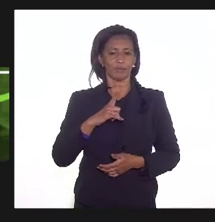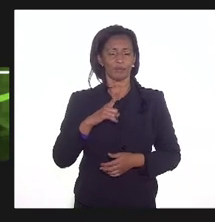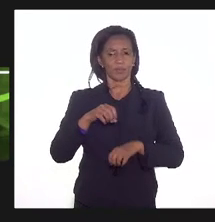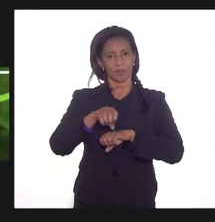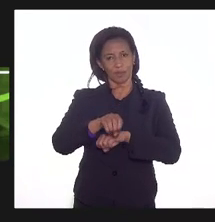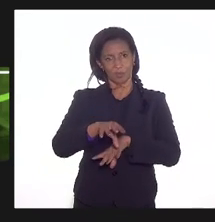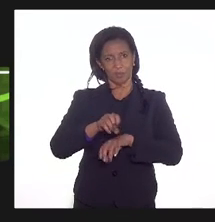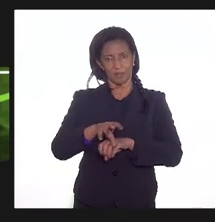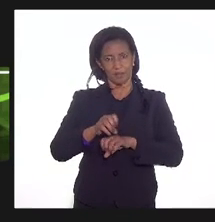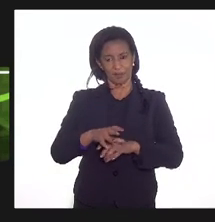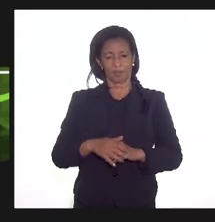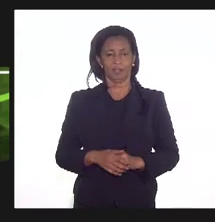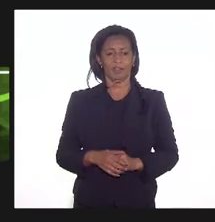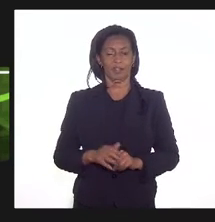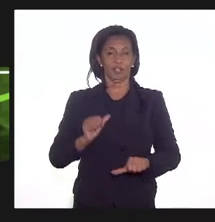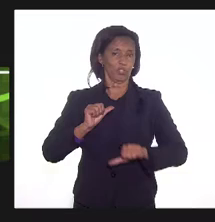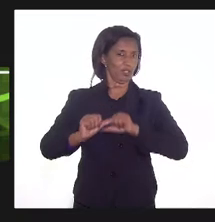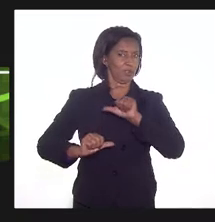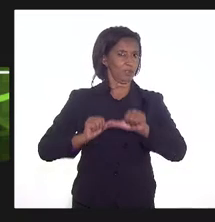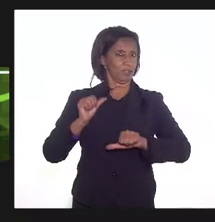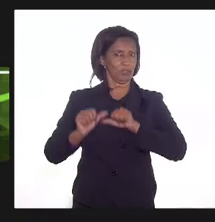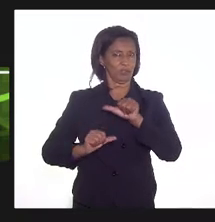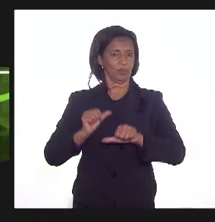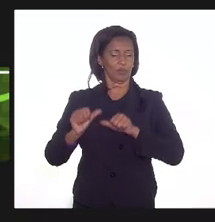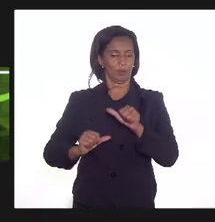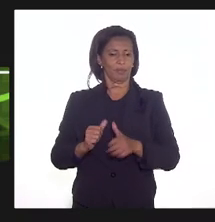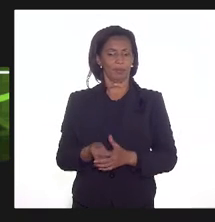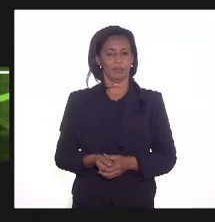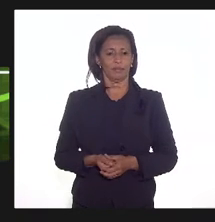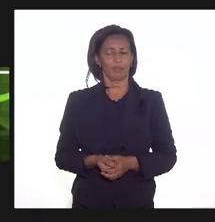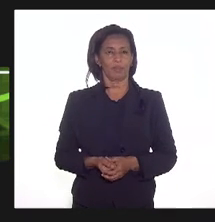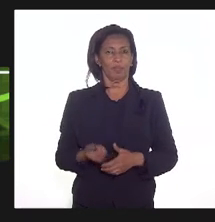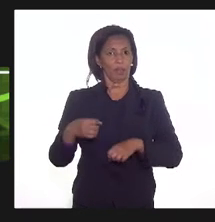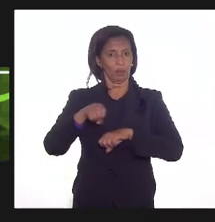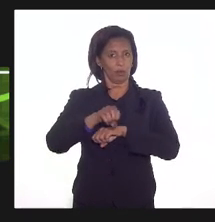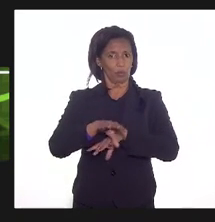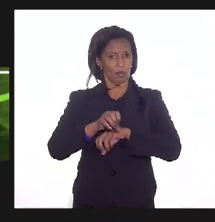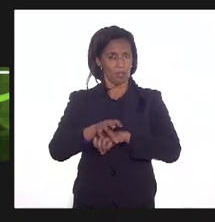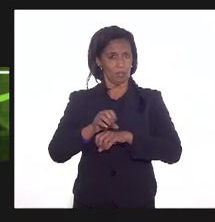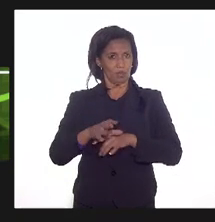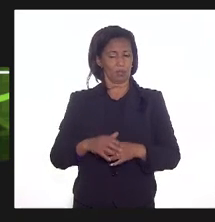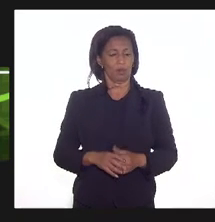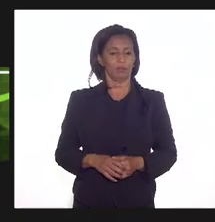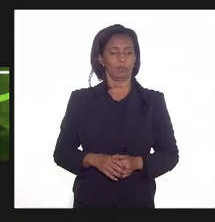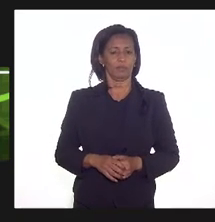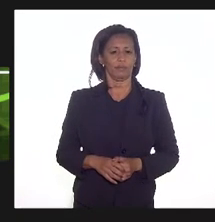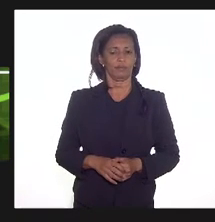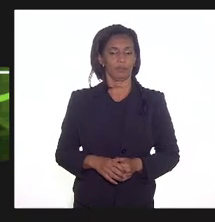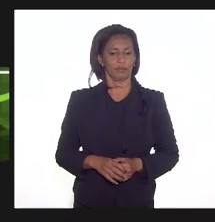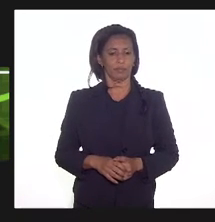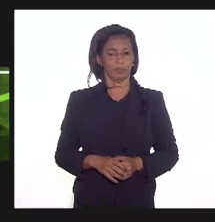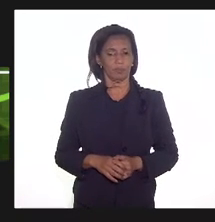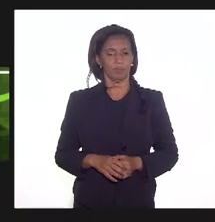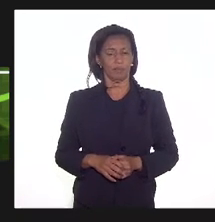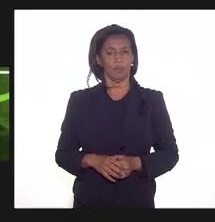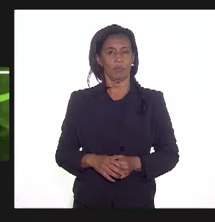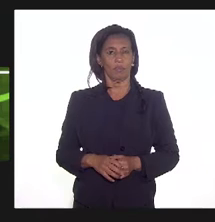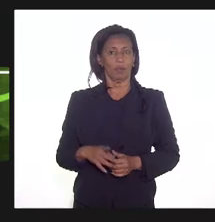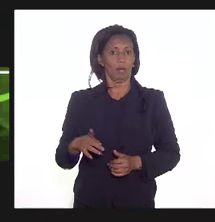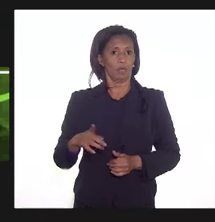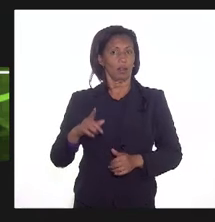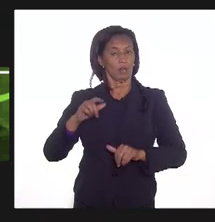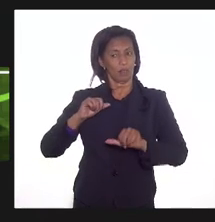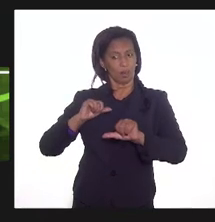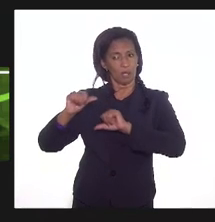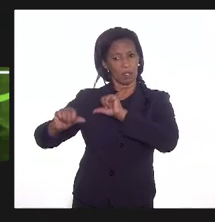educar de de de transformar foi dito aí né que a educação ela ela ela a educação não transforma mas